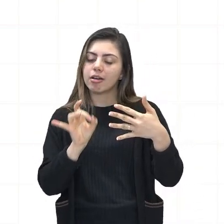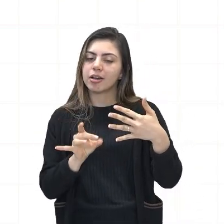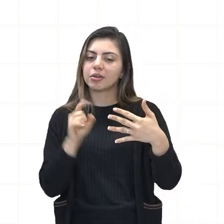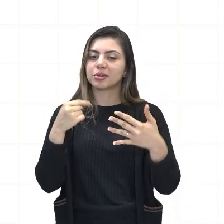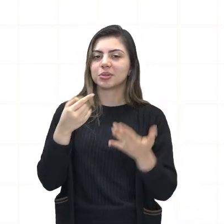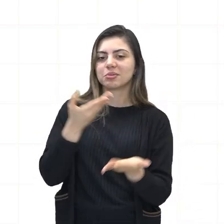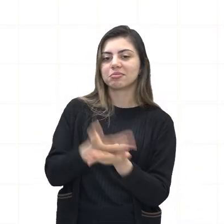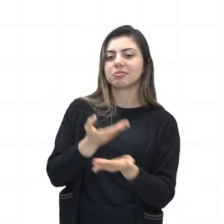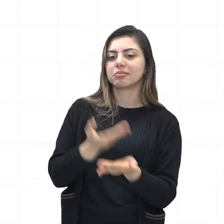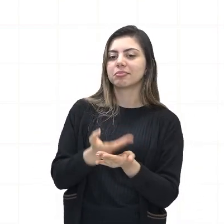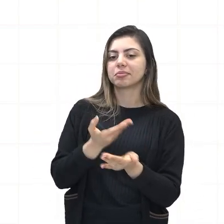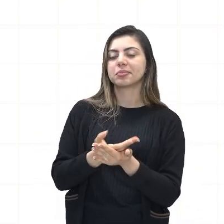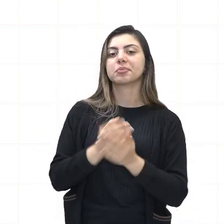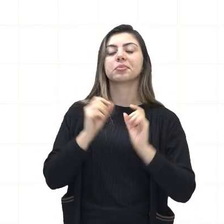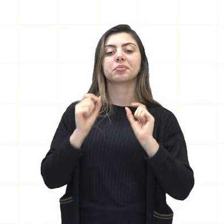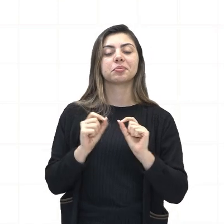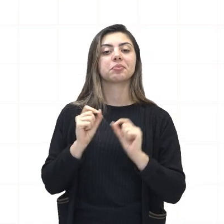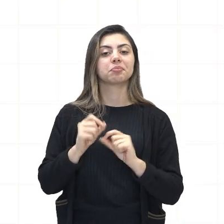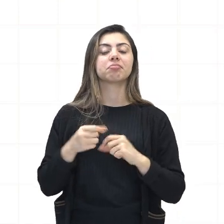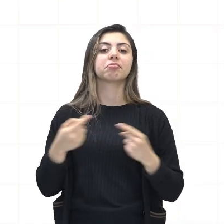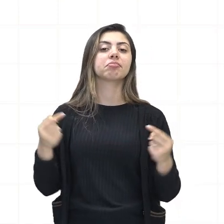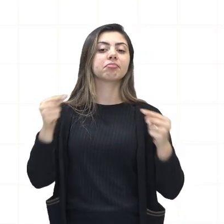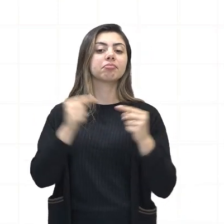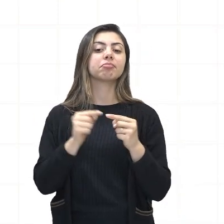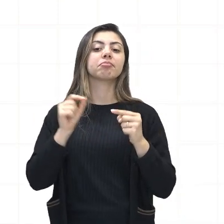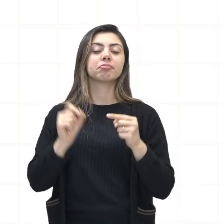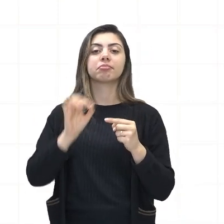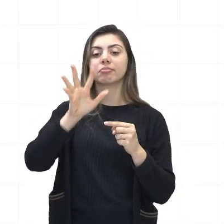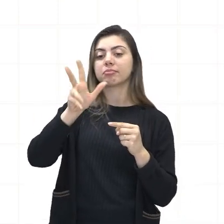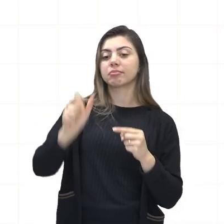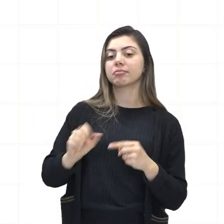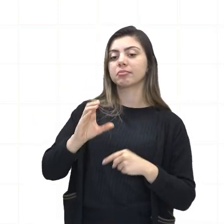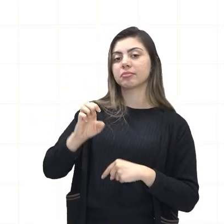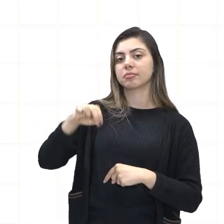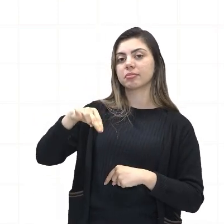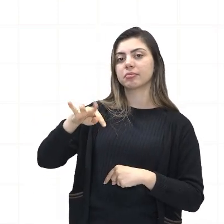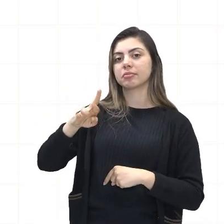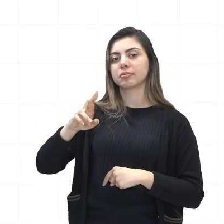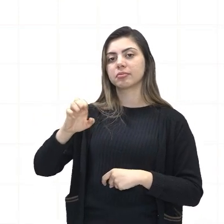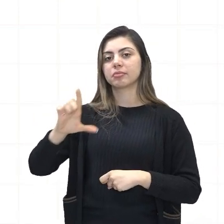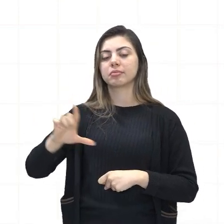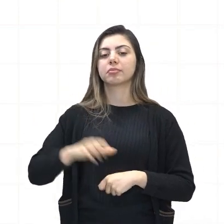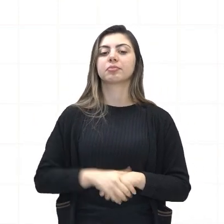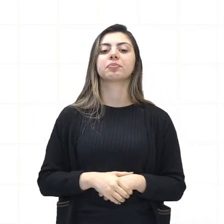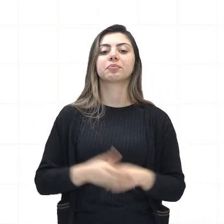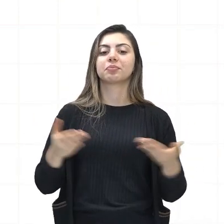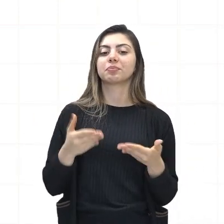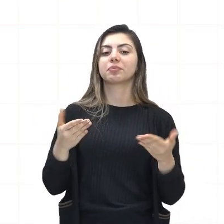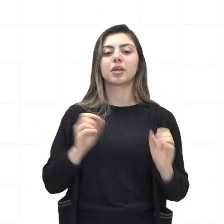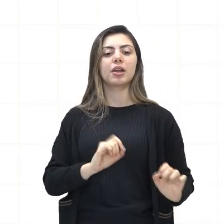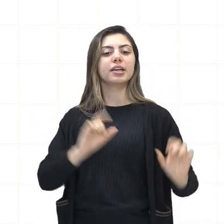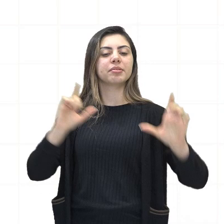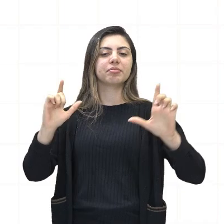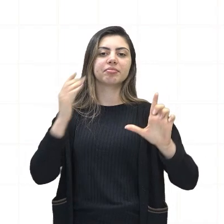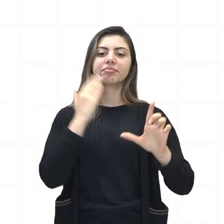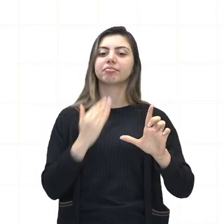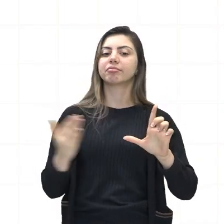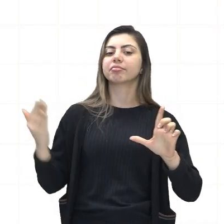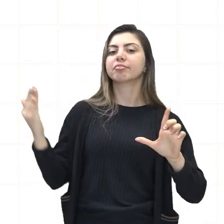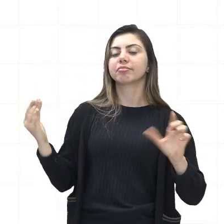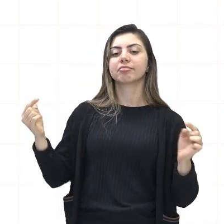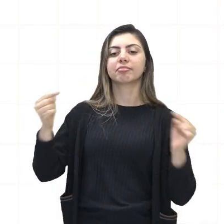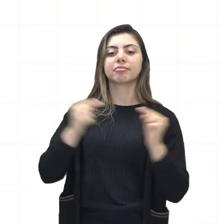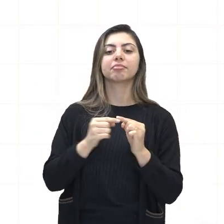vendo que a parte amarela aí é representante da África Central. E agora a gente vai ver até essa imagem que representa ali a